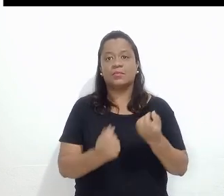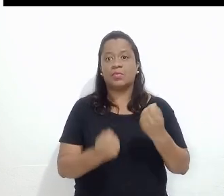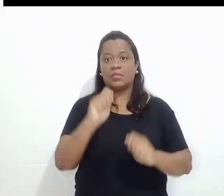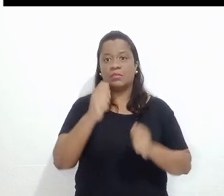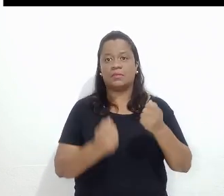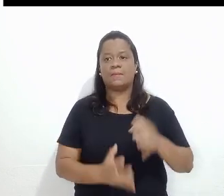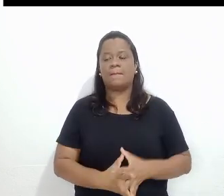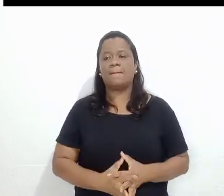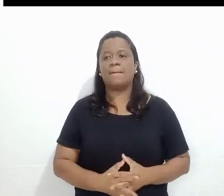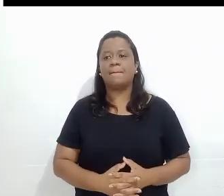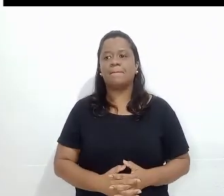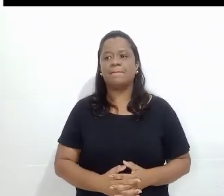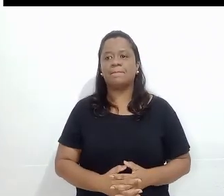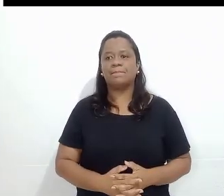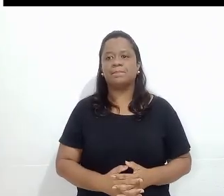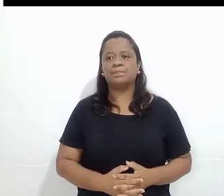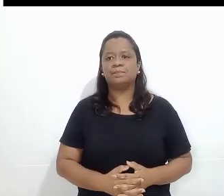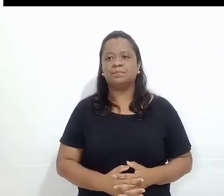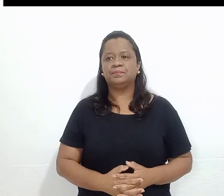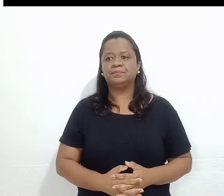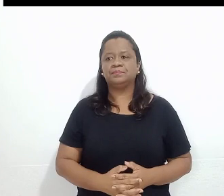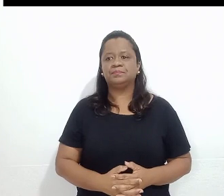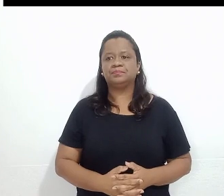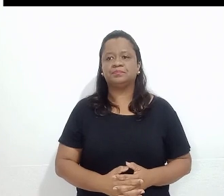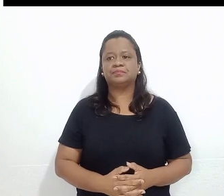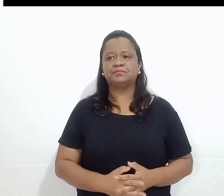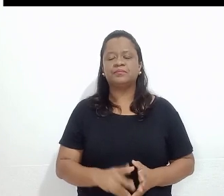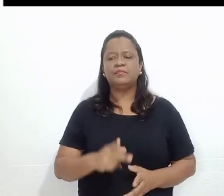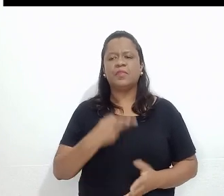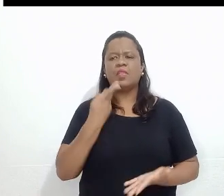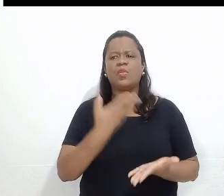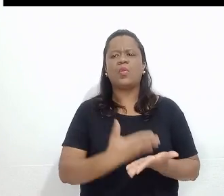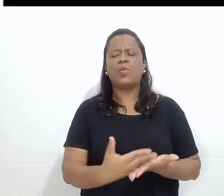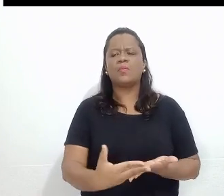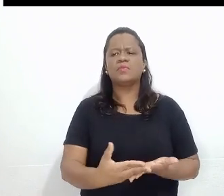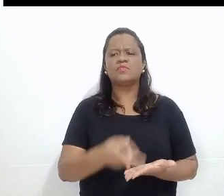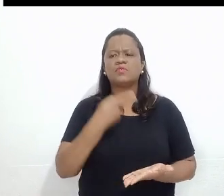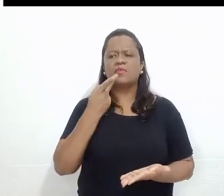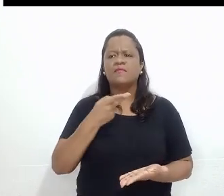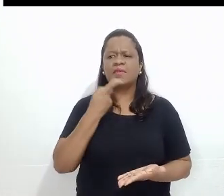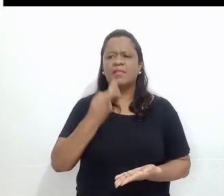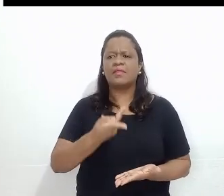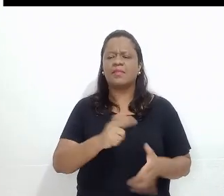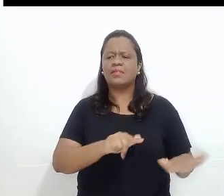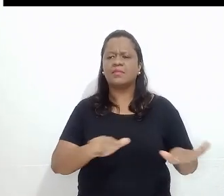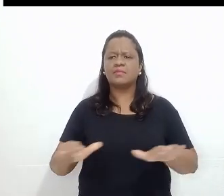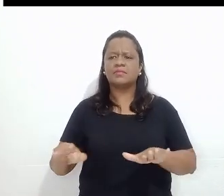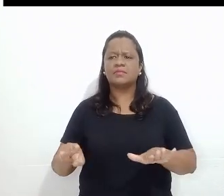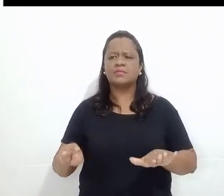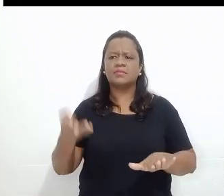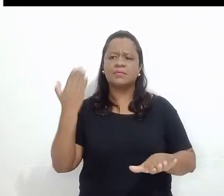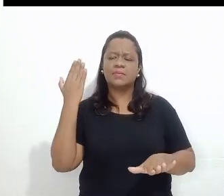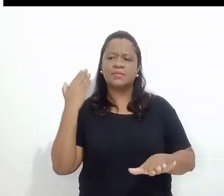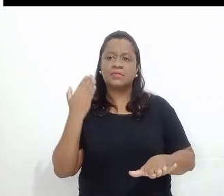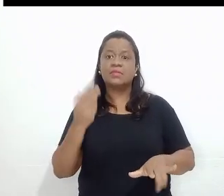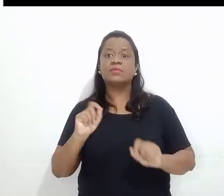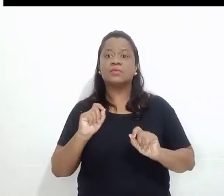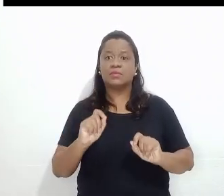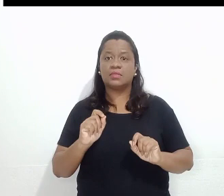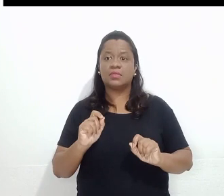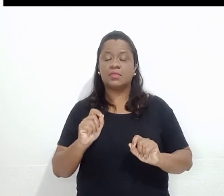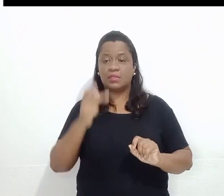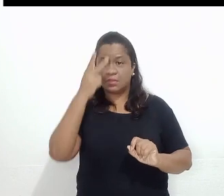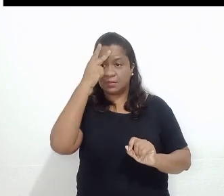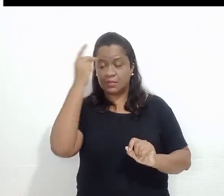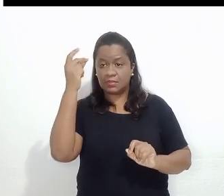foi um que a gente começou a falar na aula passada e falou rapidinho, porque ele realmente é uma função do set de filmagem.